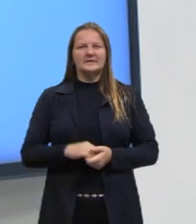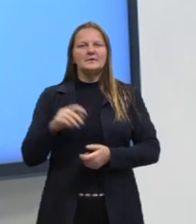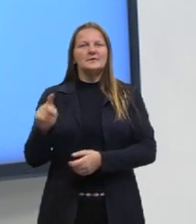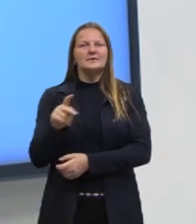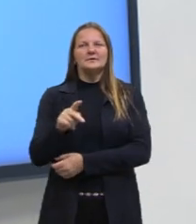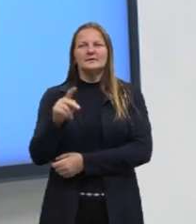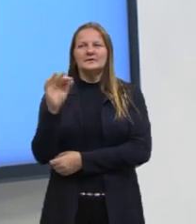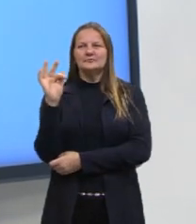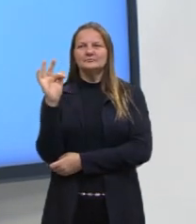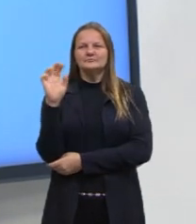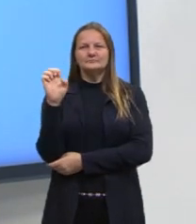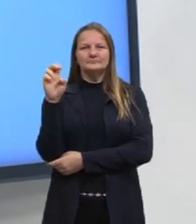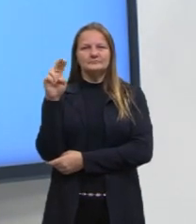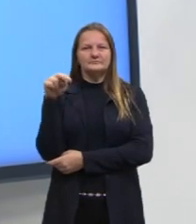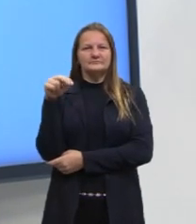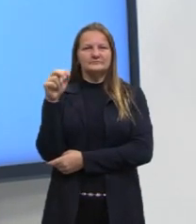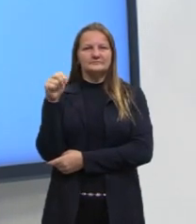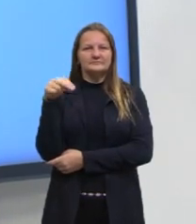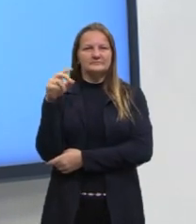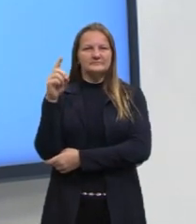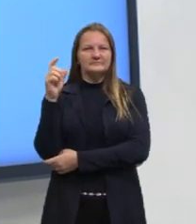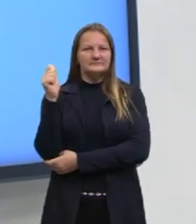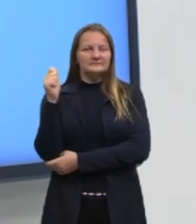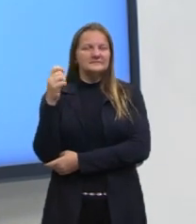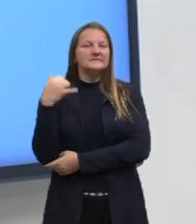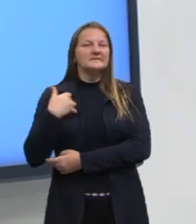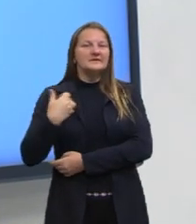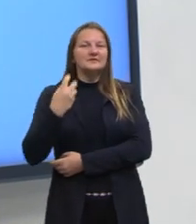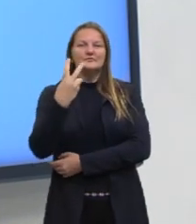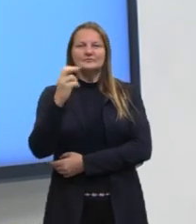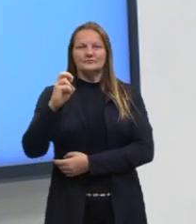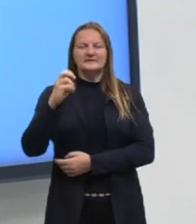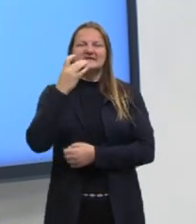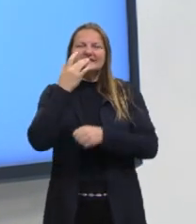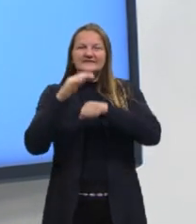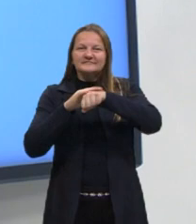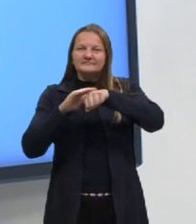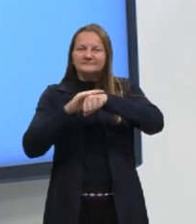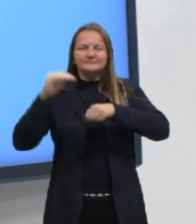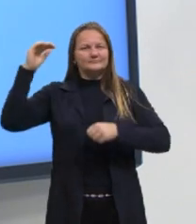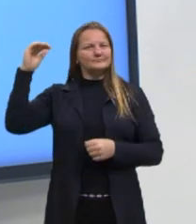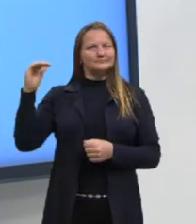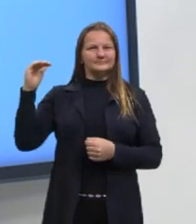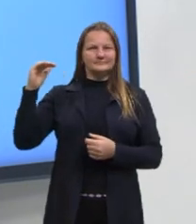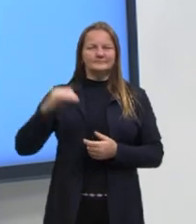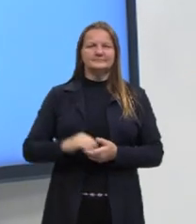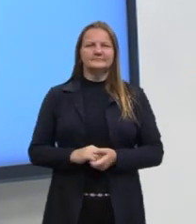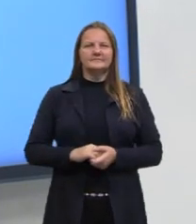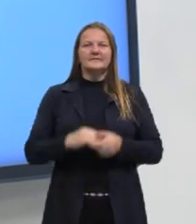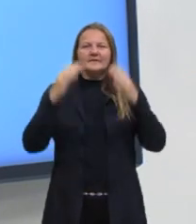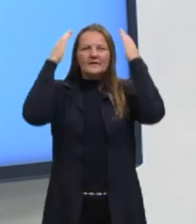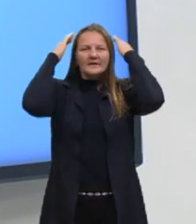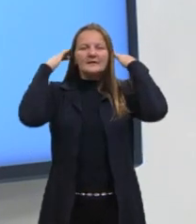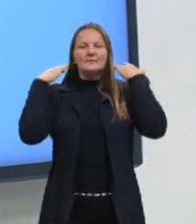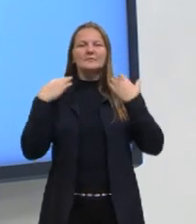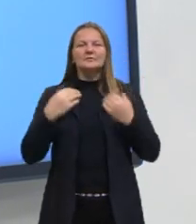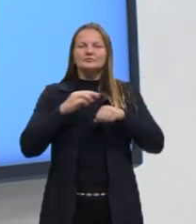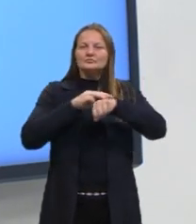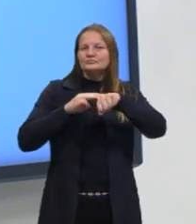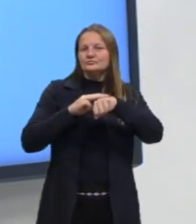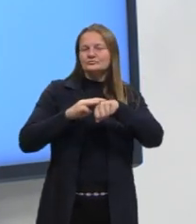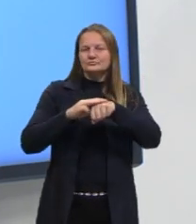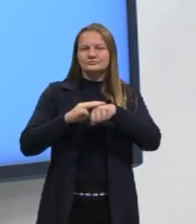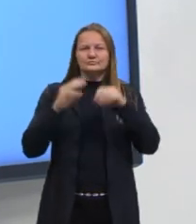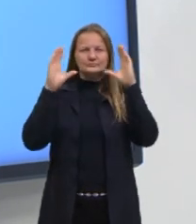a professora Fernanda tenho 25 anos sou branca de baixa estatura cabelos castanhos escuros